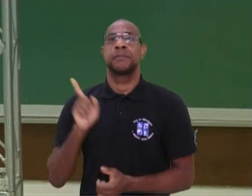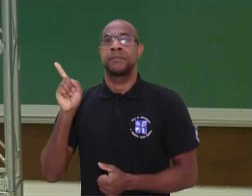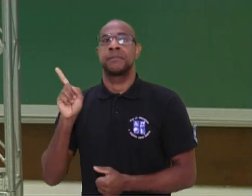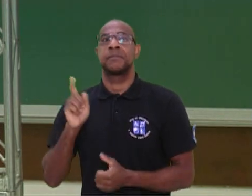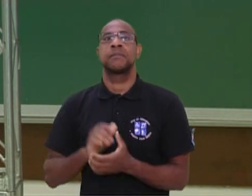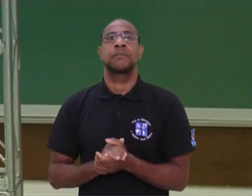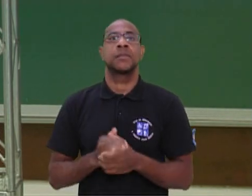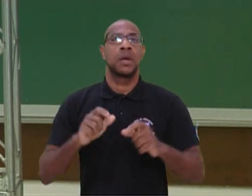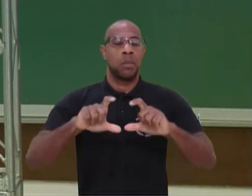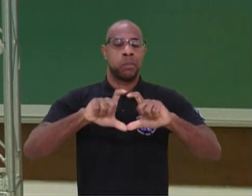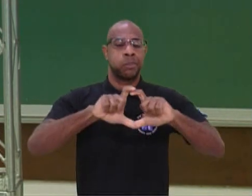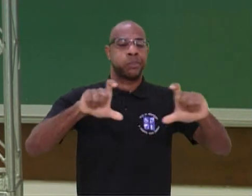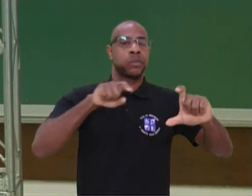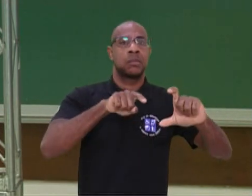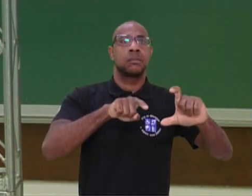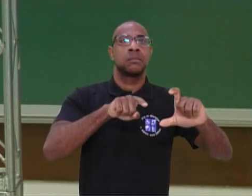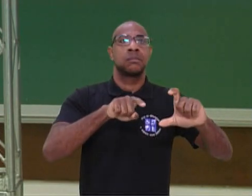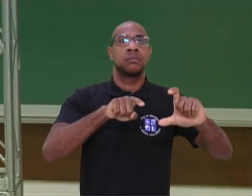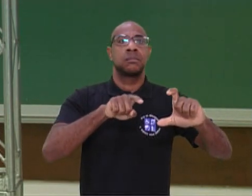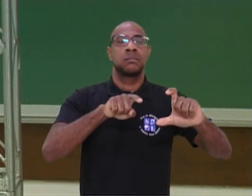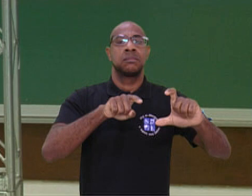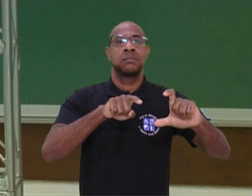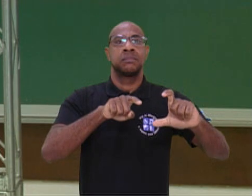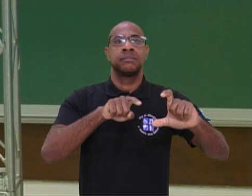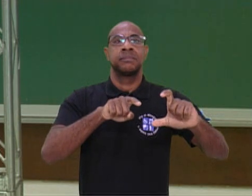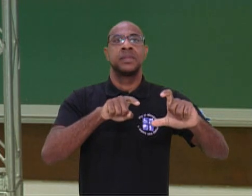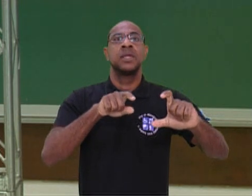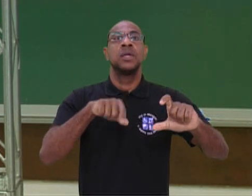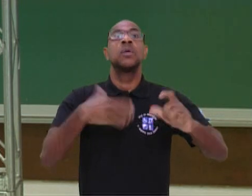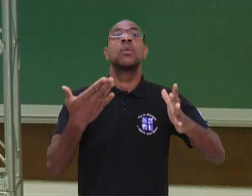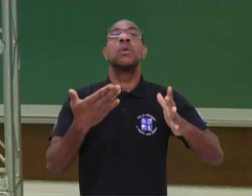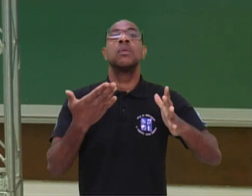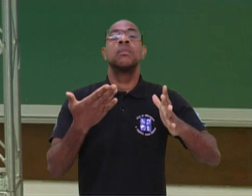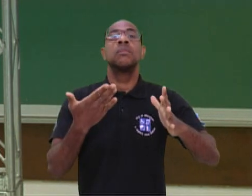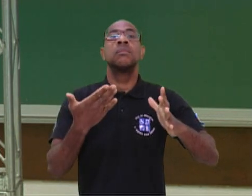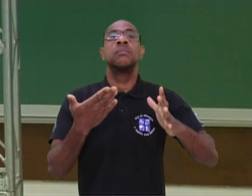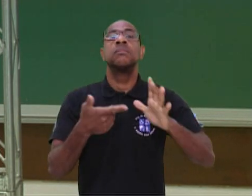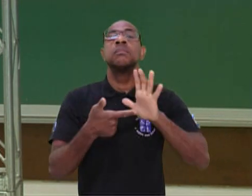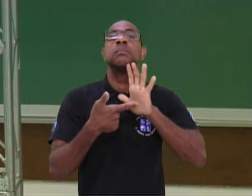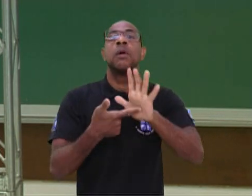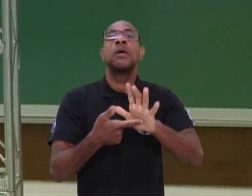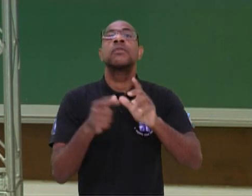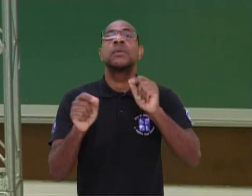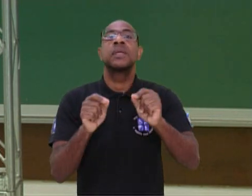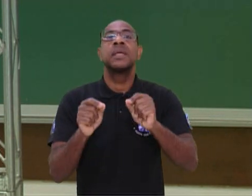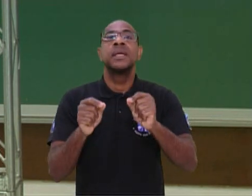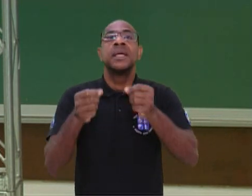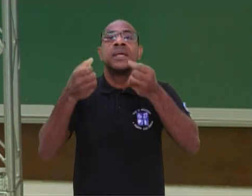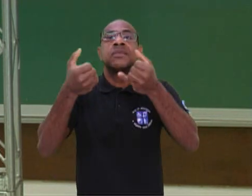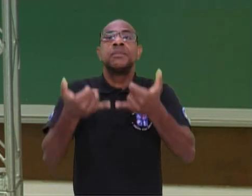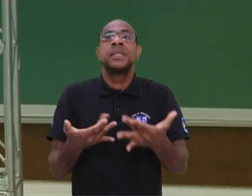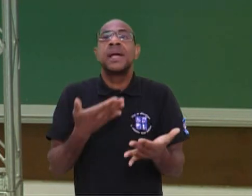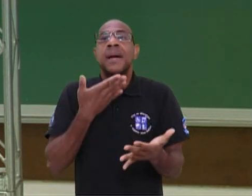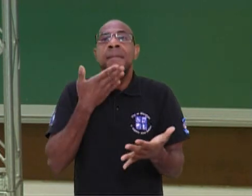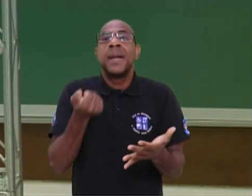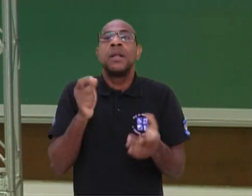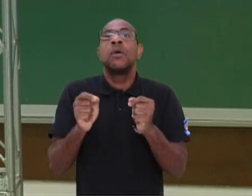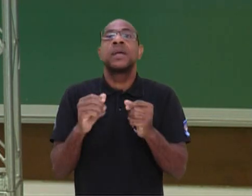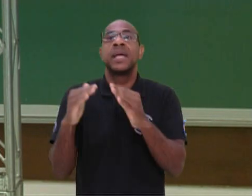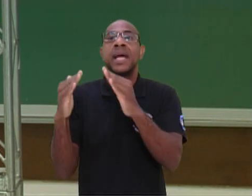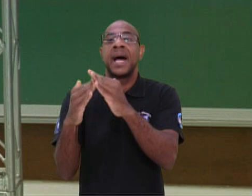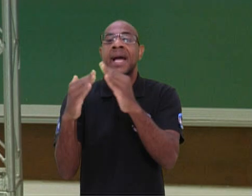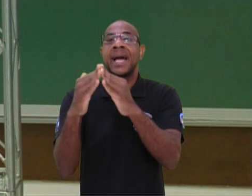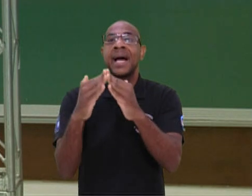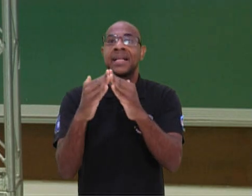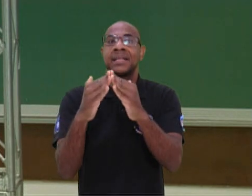o fragmento em destaque e assinale a opção que melhor define essas casas mencionadas no texto, uma questão